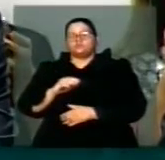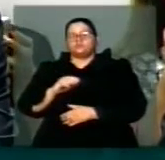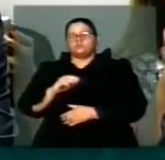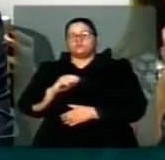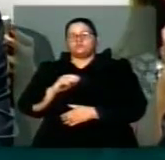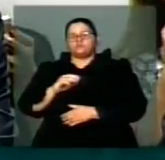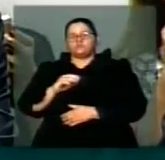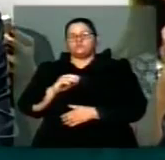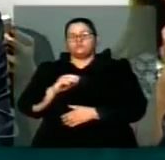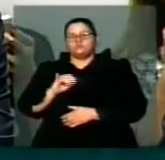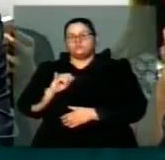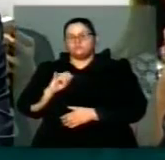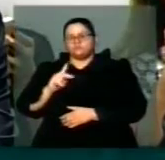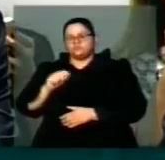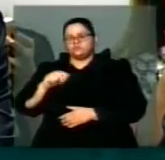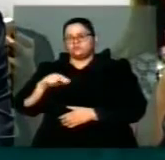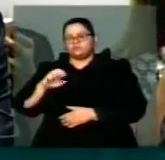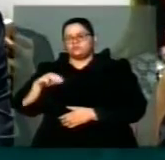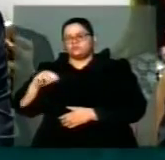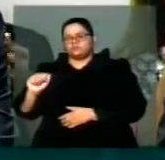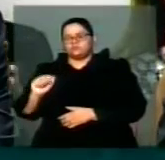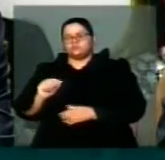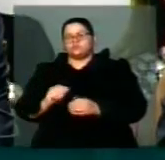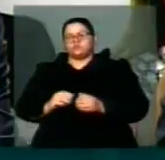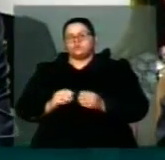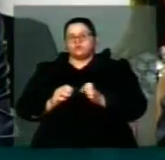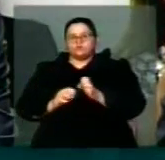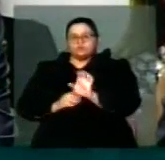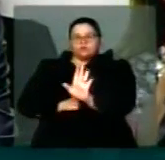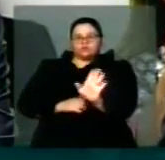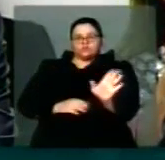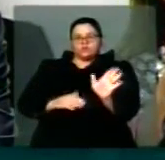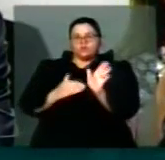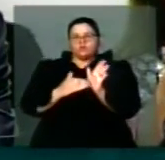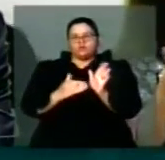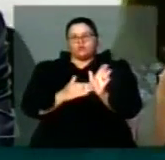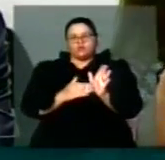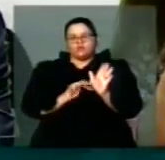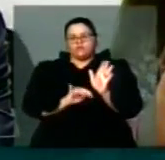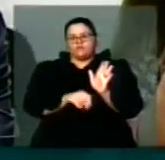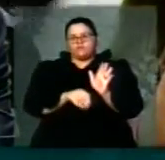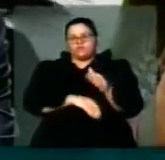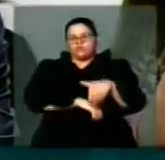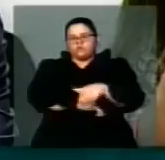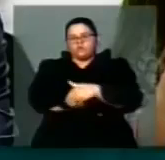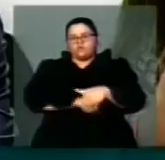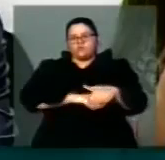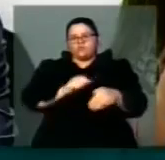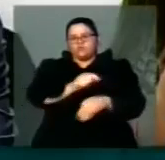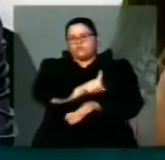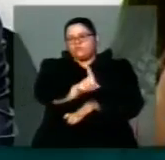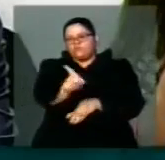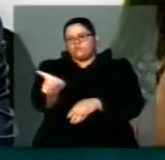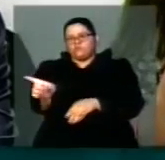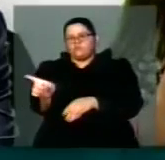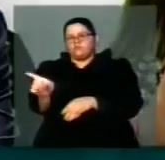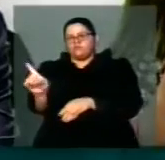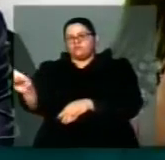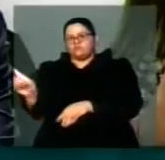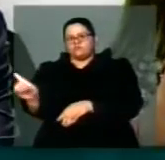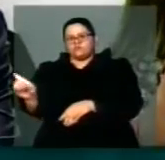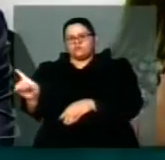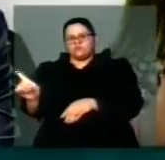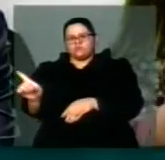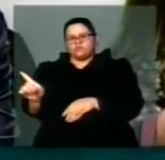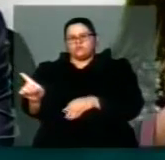descrição que quando ingressava no condomínio, virava à esquerda e até o fim da rua virava à direita, e quase ao fim ele virava à direita,